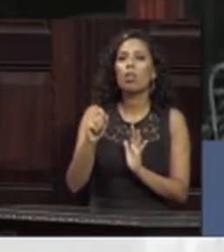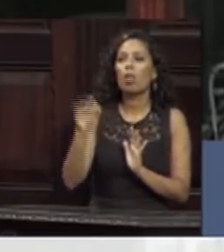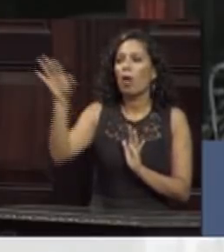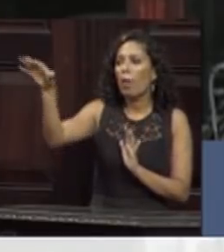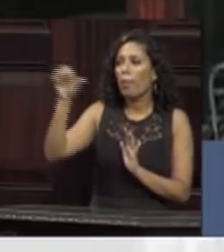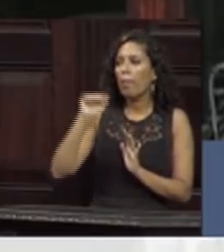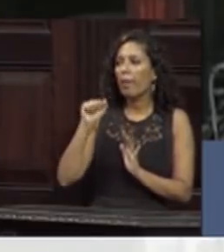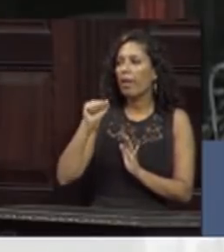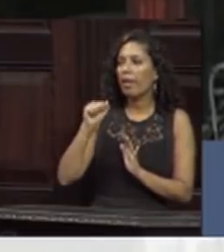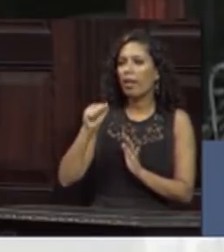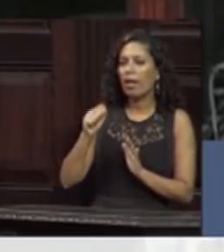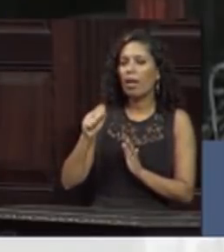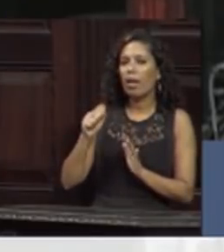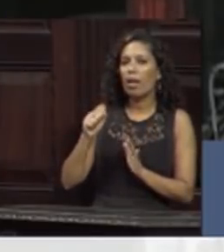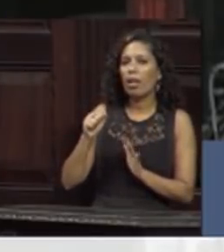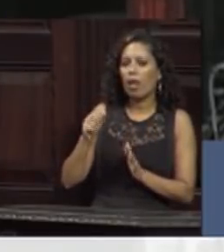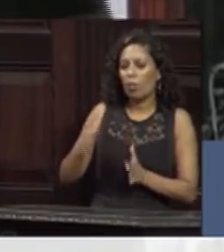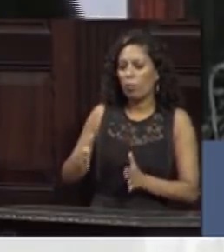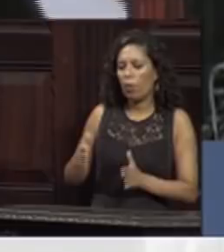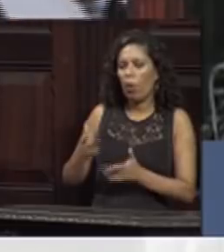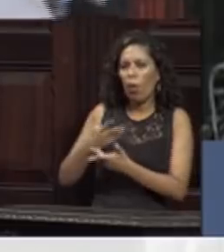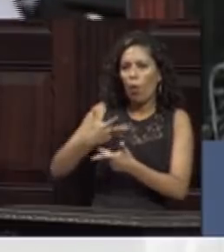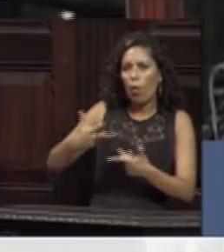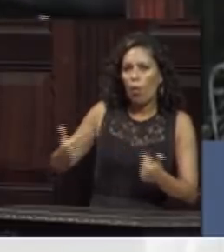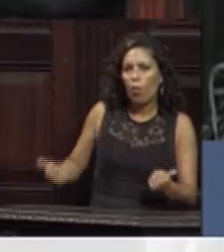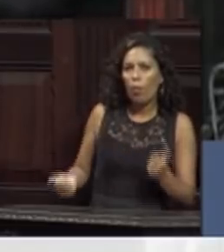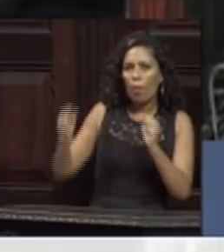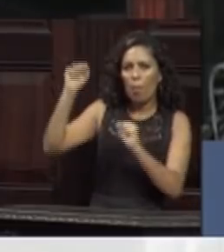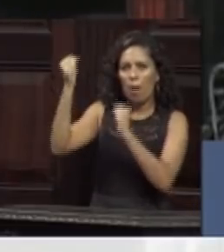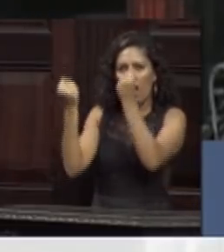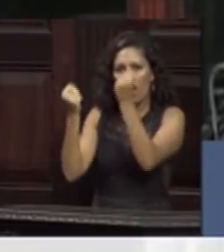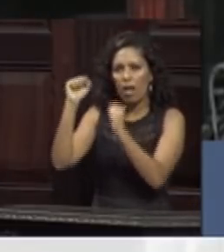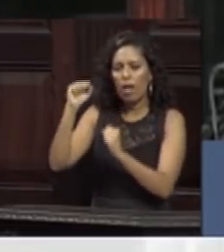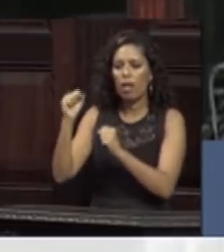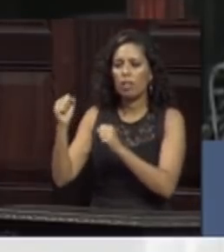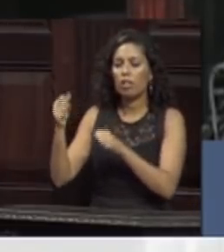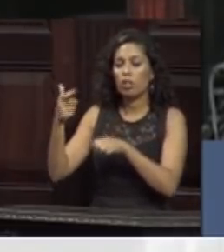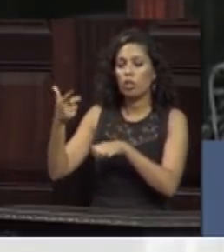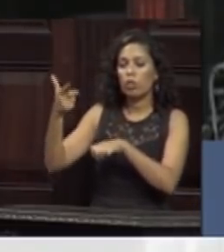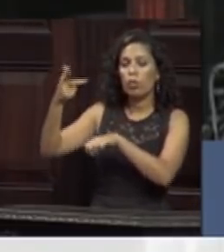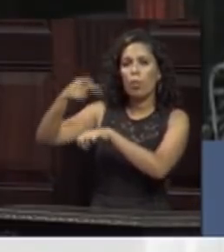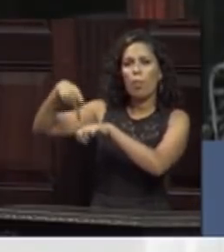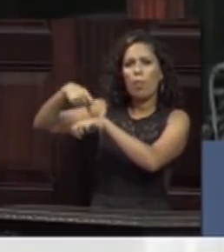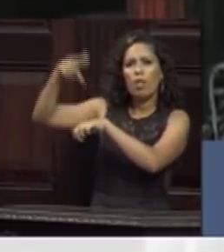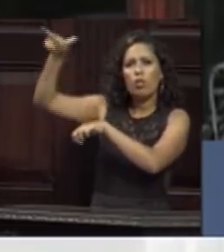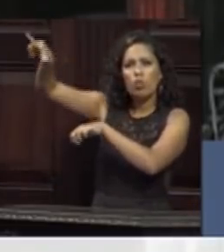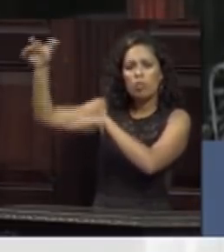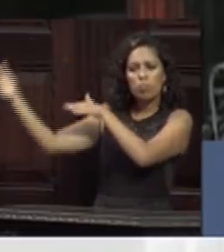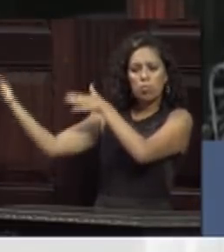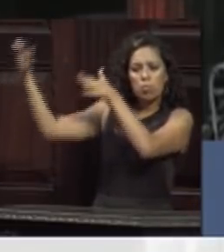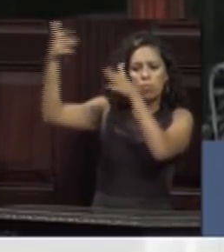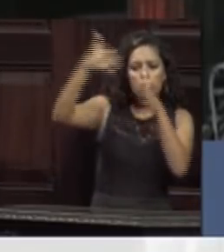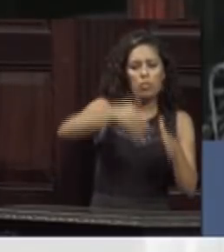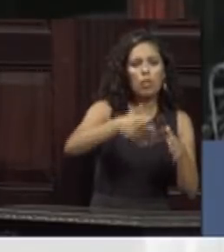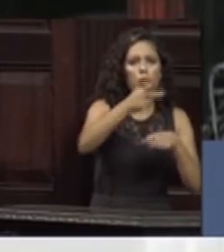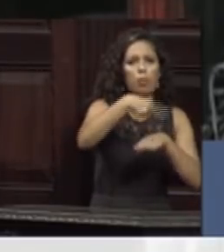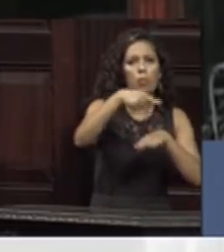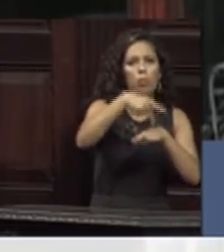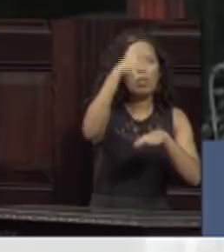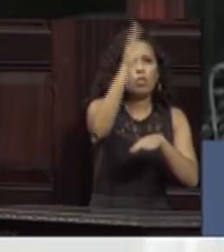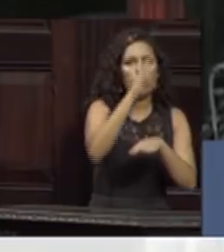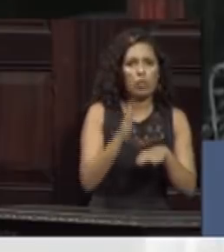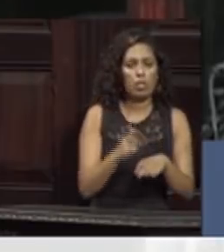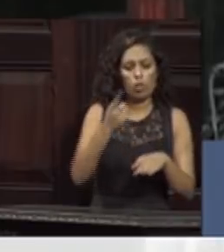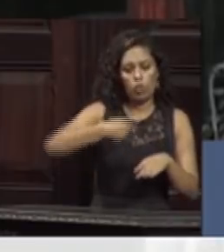gerar emprego na China, na Coreia, entre outros. Então, mas, de novo, nós vamos sempre negociar, sentar, discutir e na